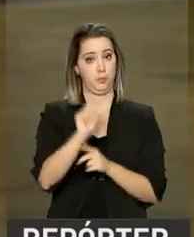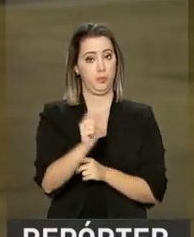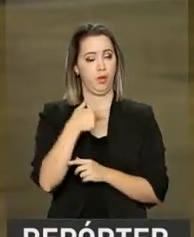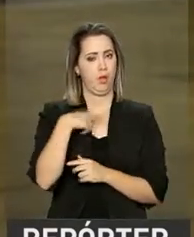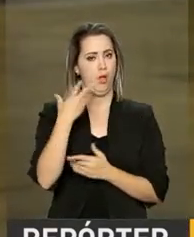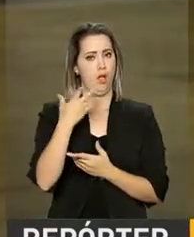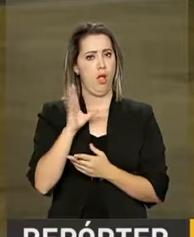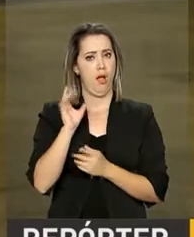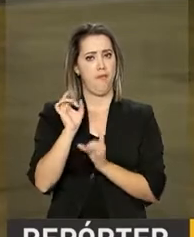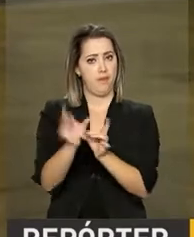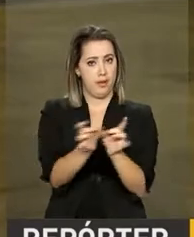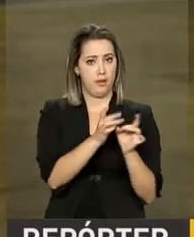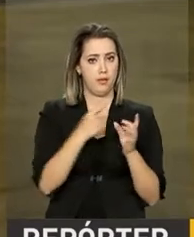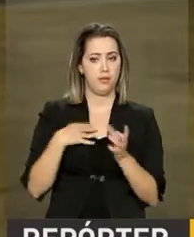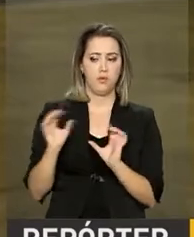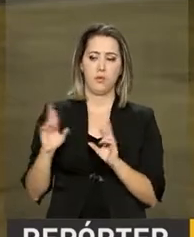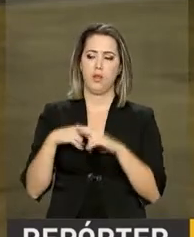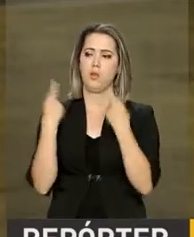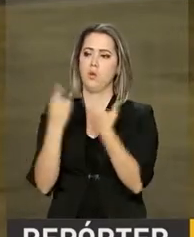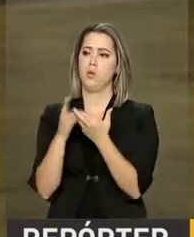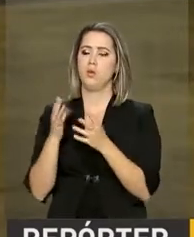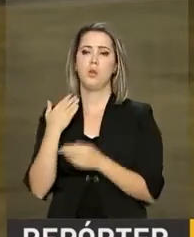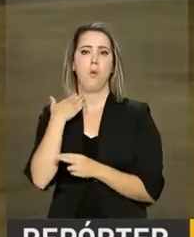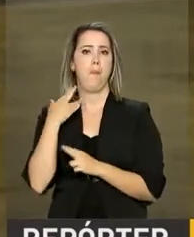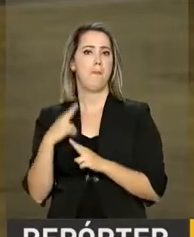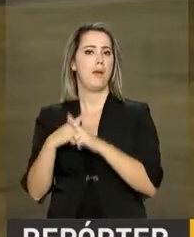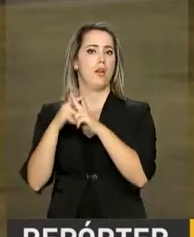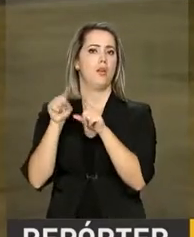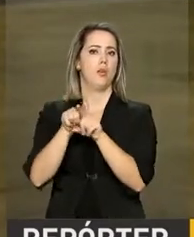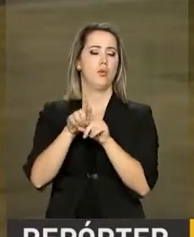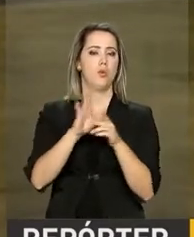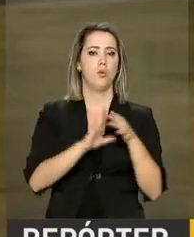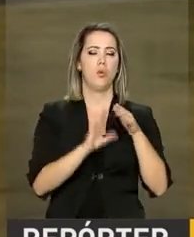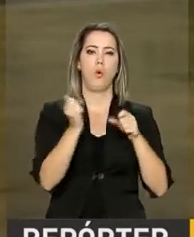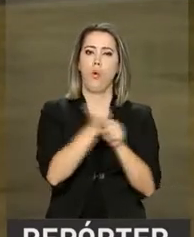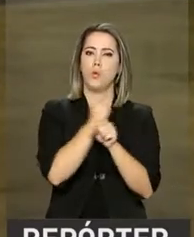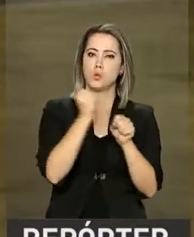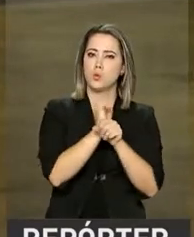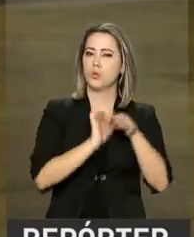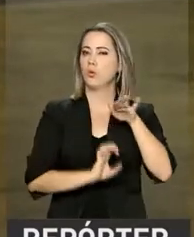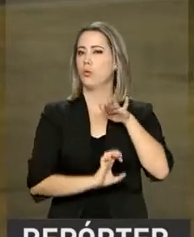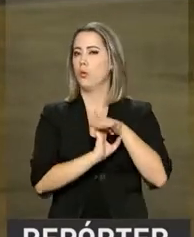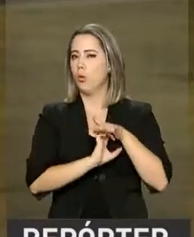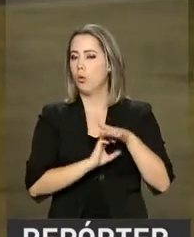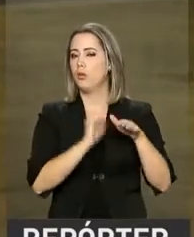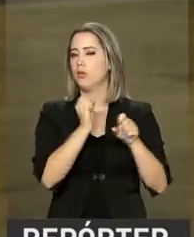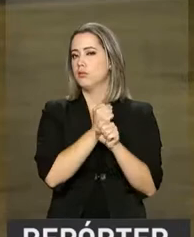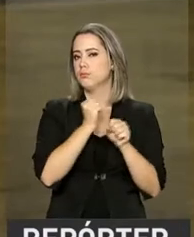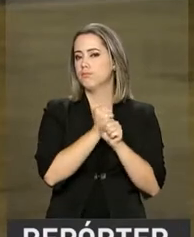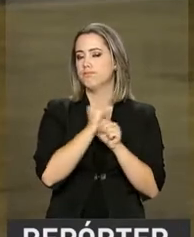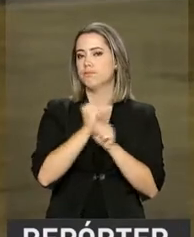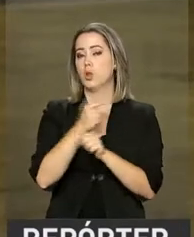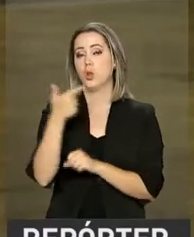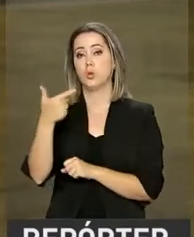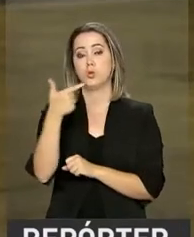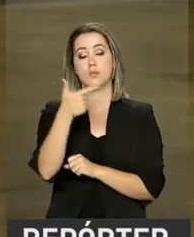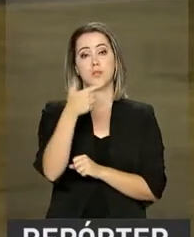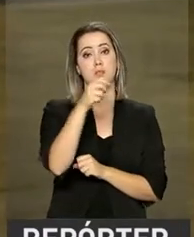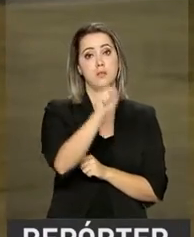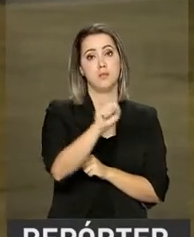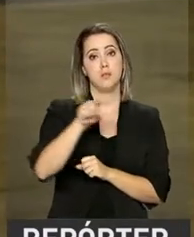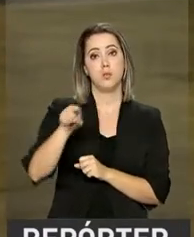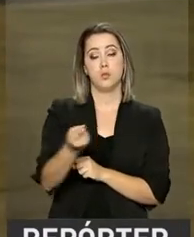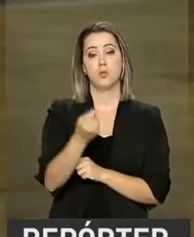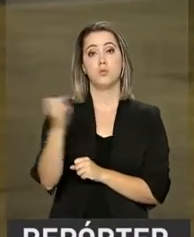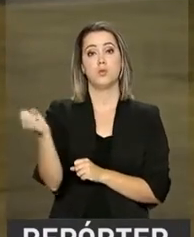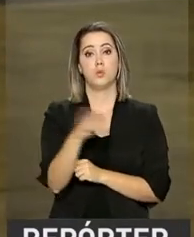reunir funcionários de bancos construtoras e imobiliárias vão ser oferecidos 228 mil imóveis novos